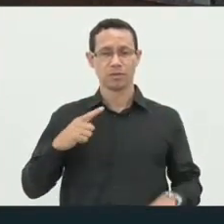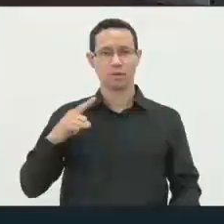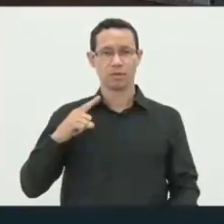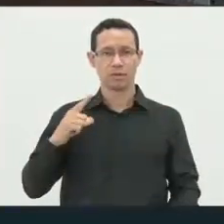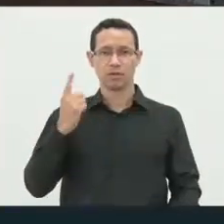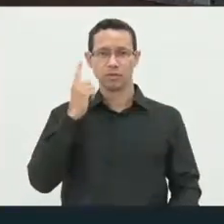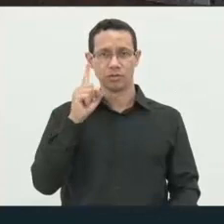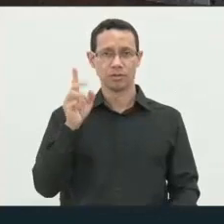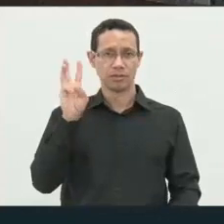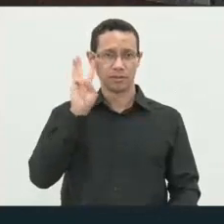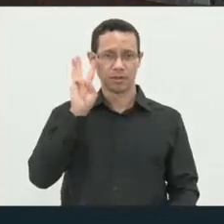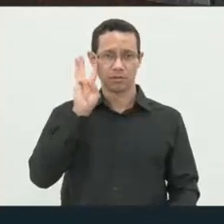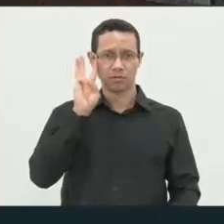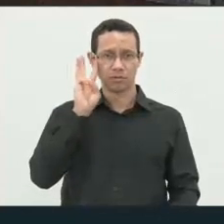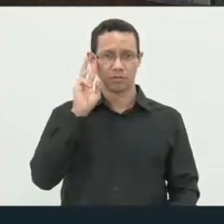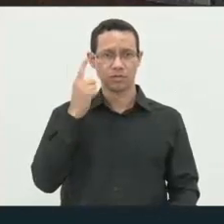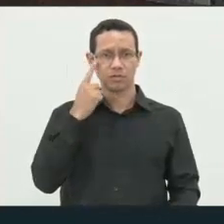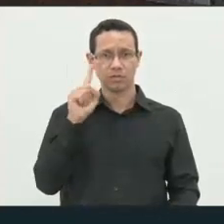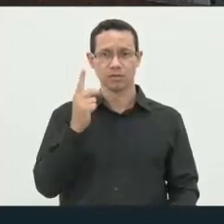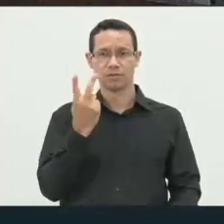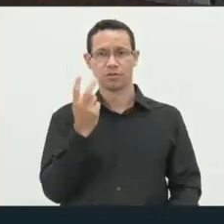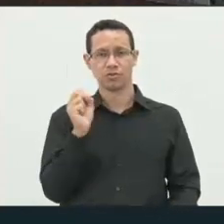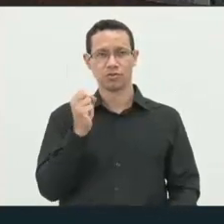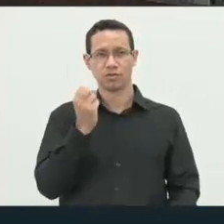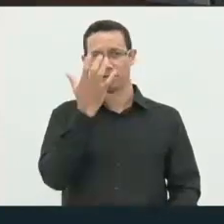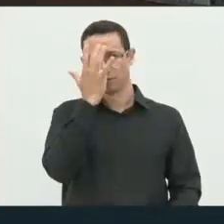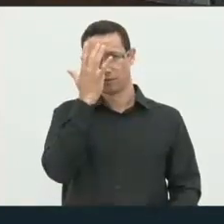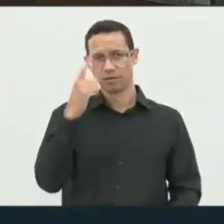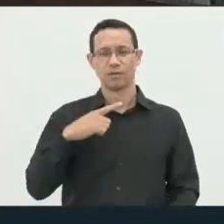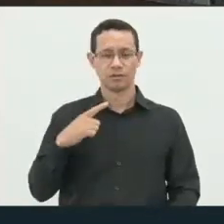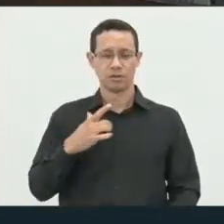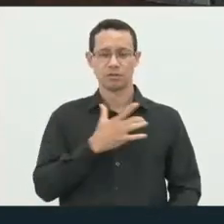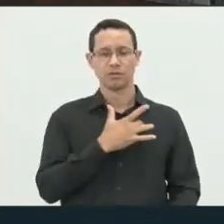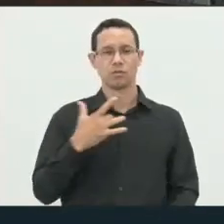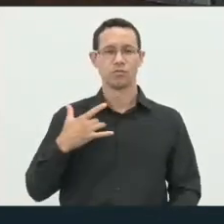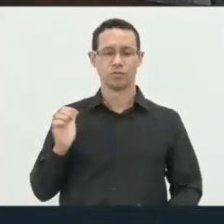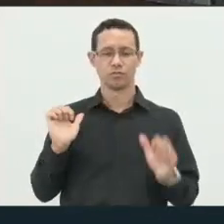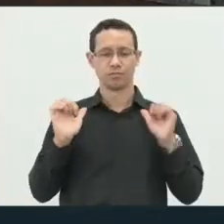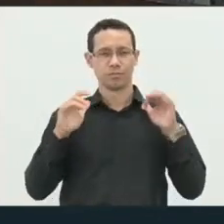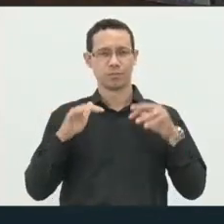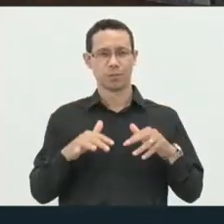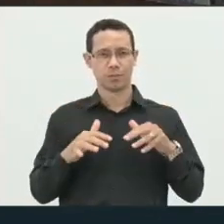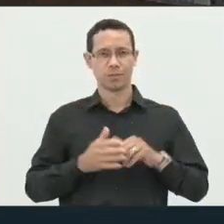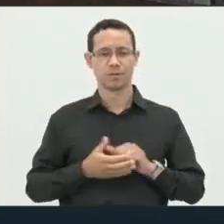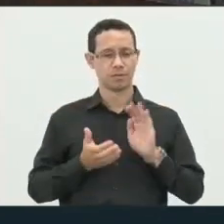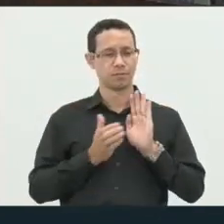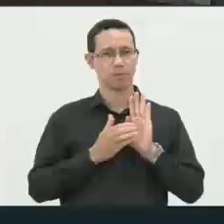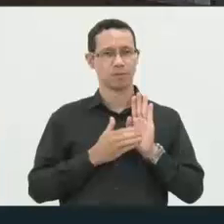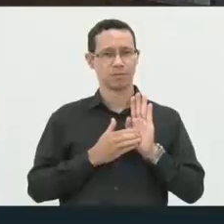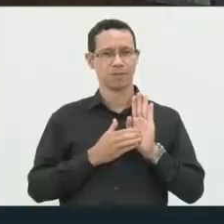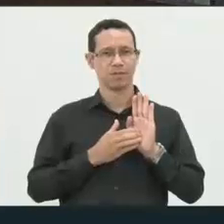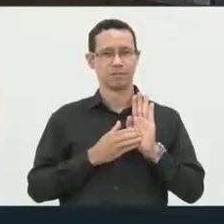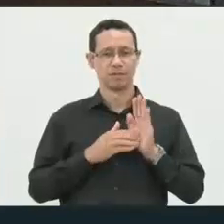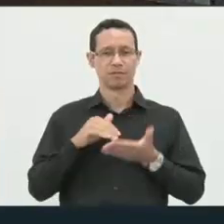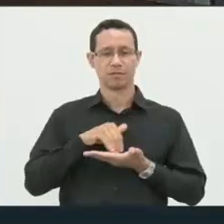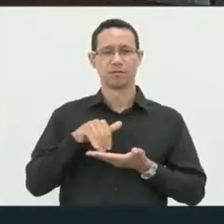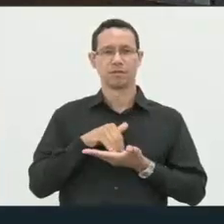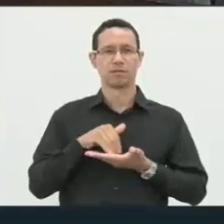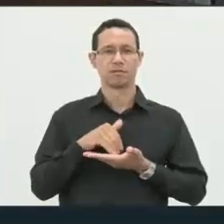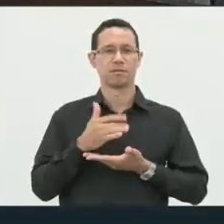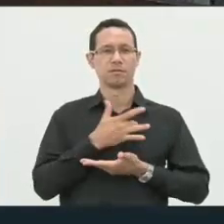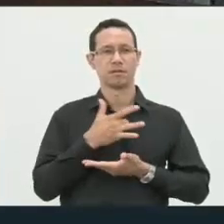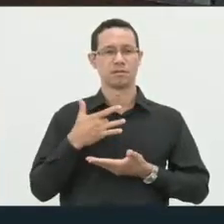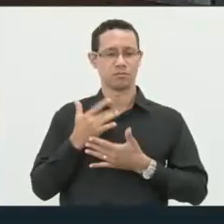nessa casa audiência pública da Saúde prestação de contas da secretária da saúde Eu